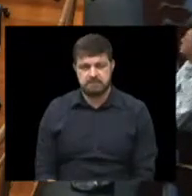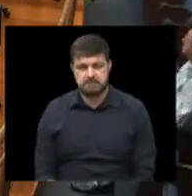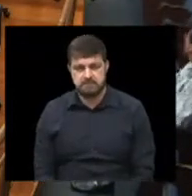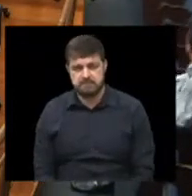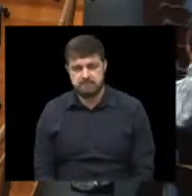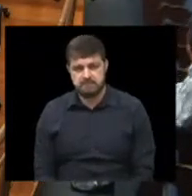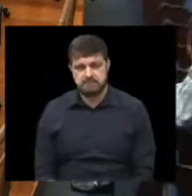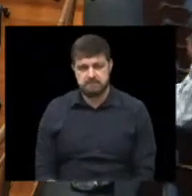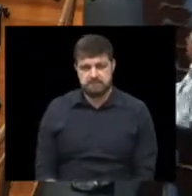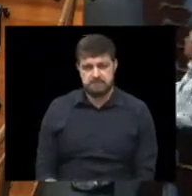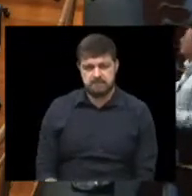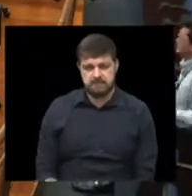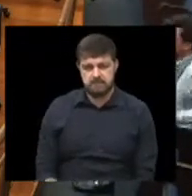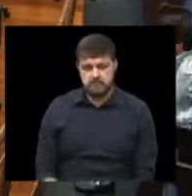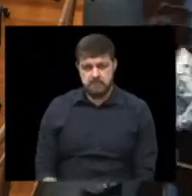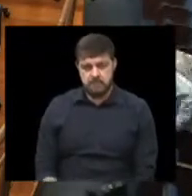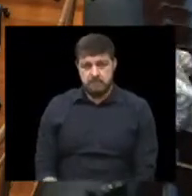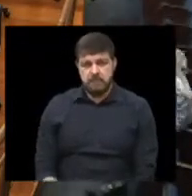Vou subir lá.